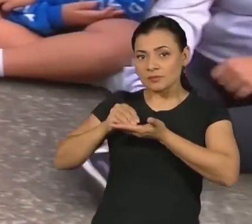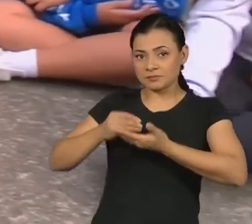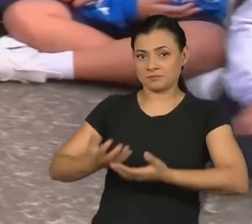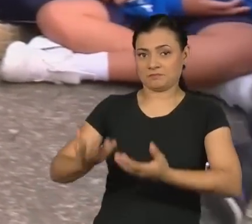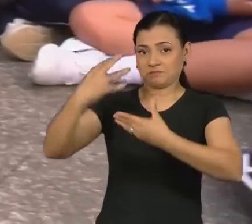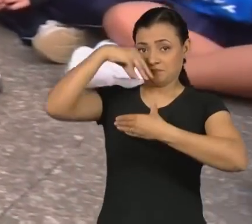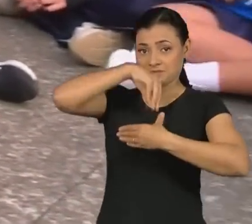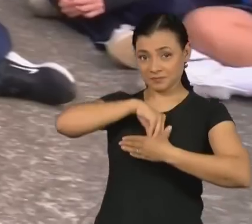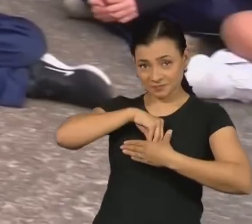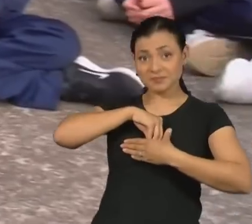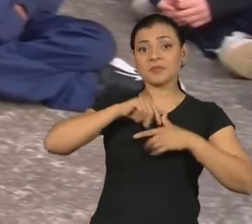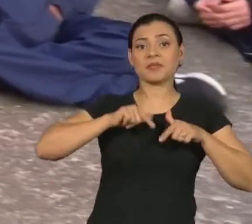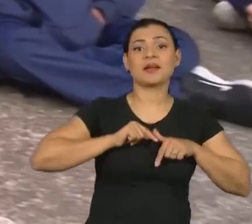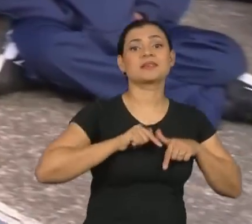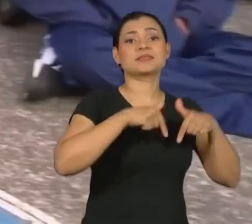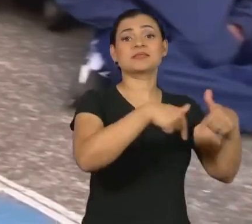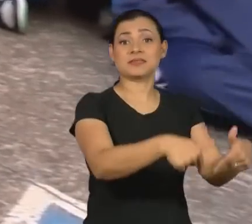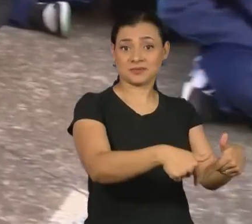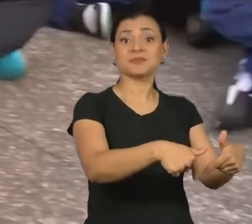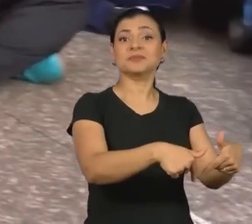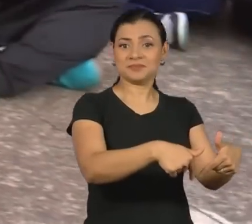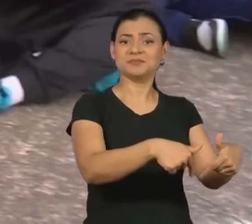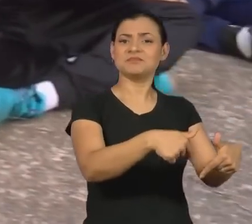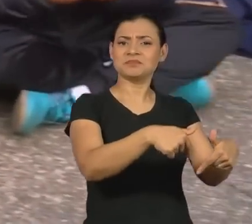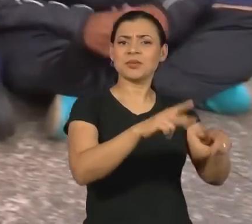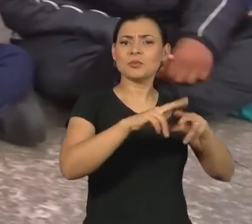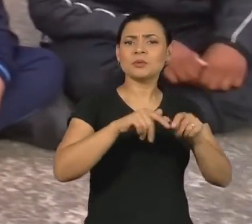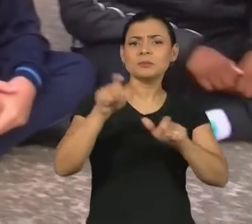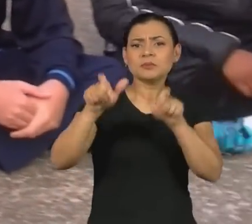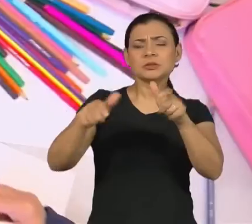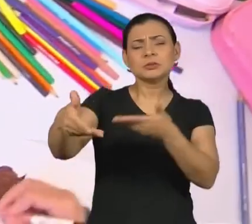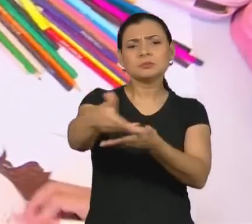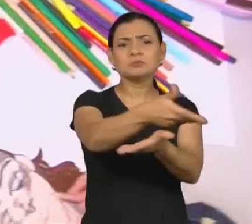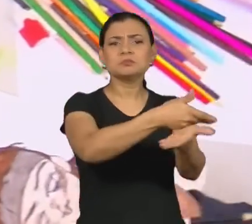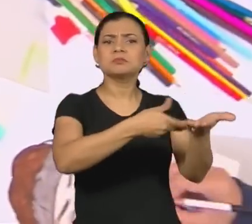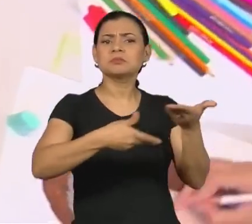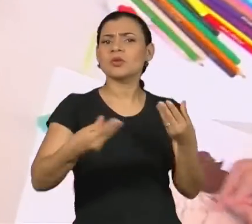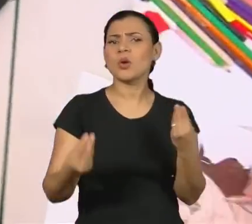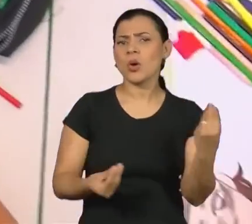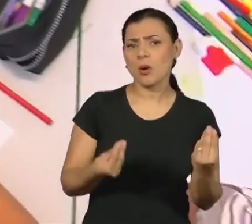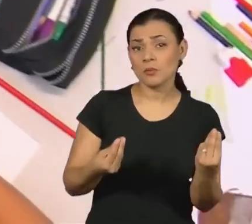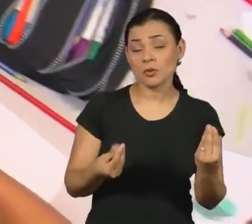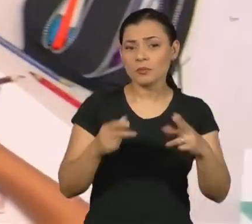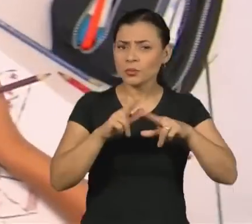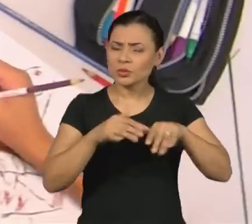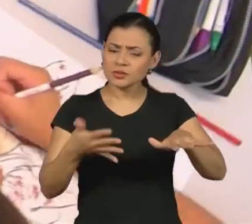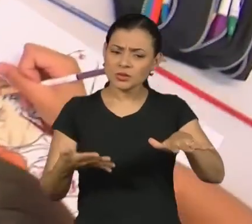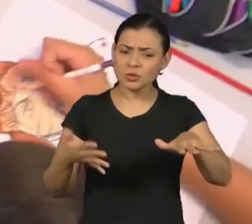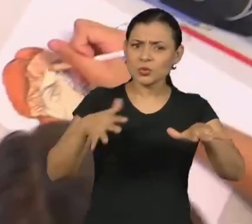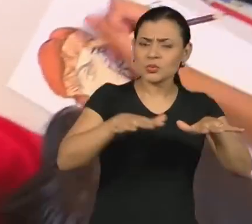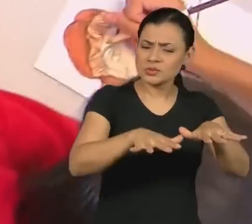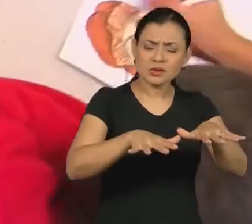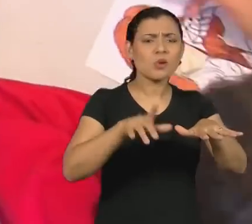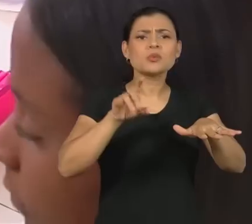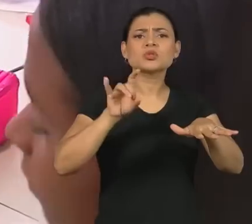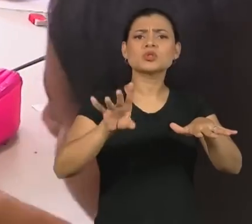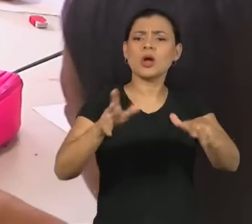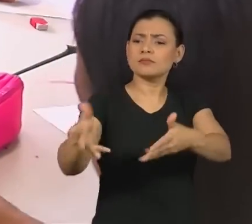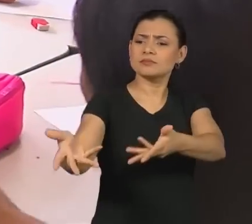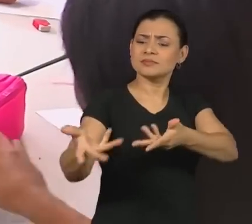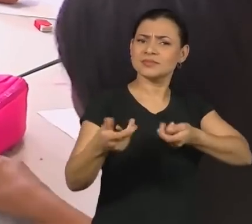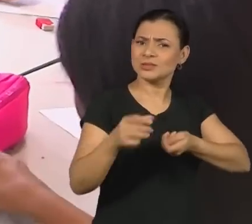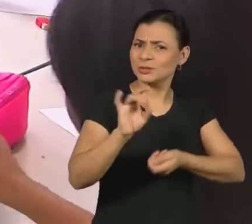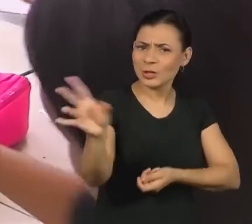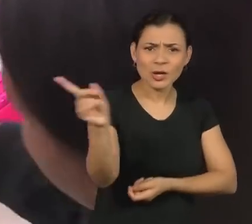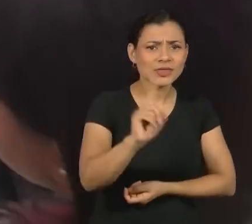interferir diretamente como as outras pessoas vão se relacionar. Incluir não é somente permitir a entrada, é